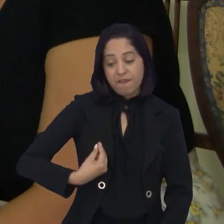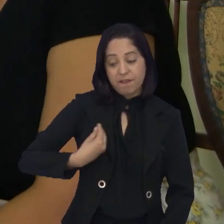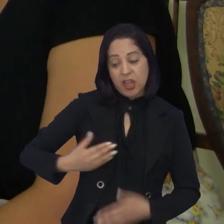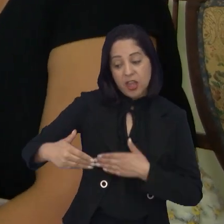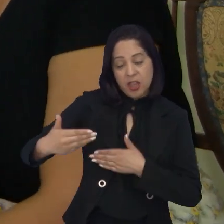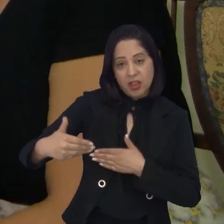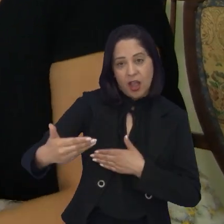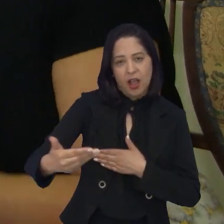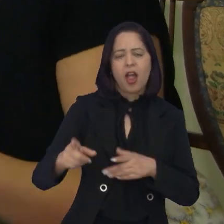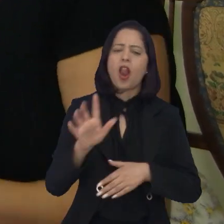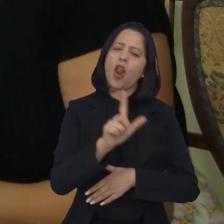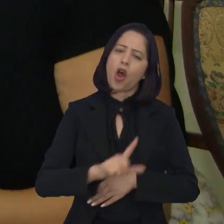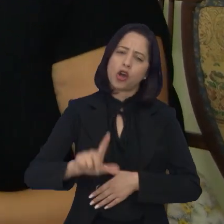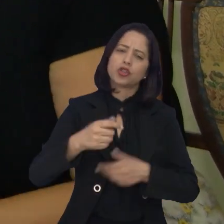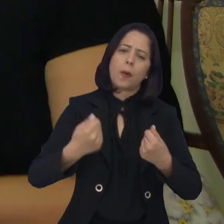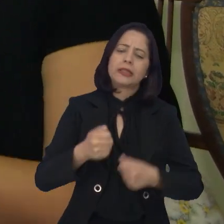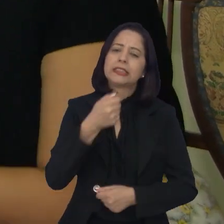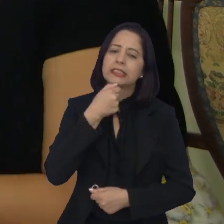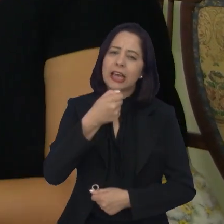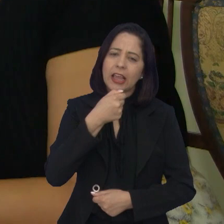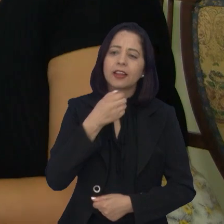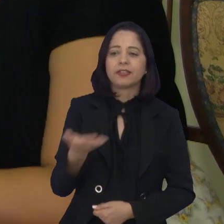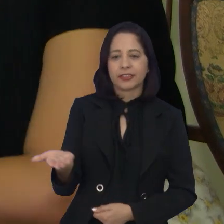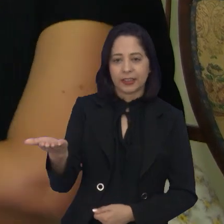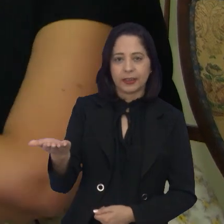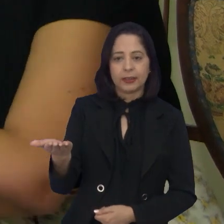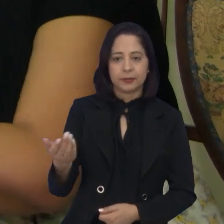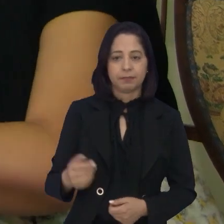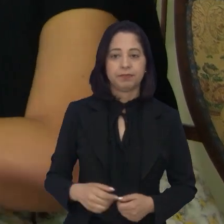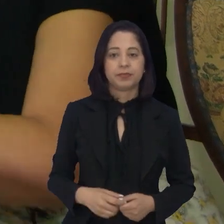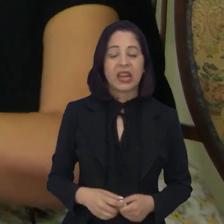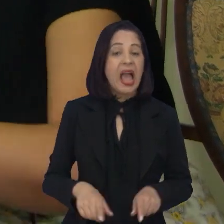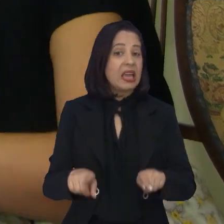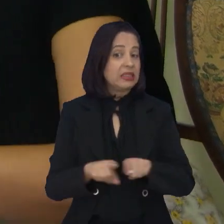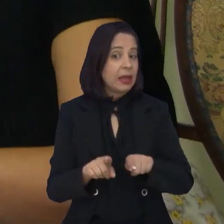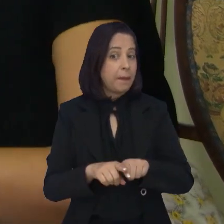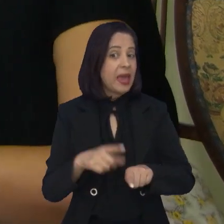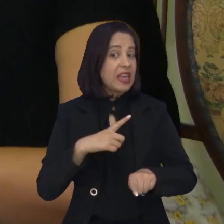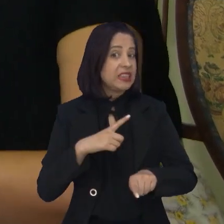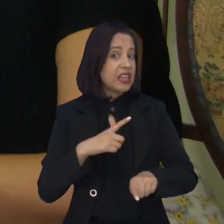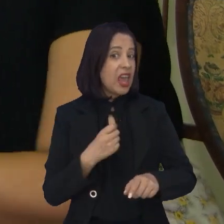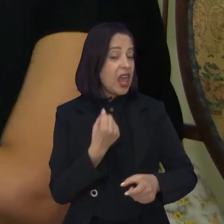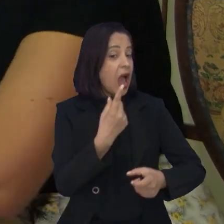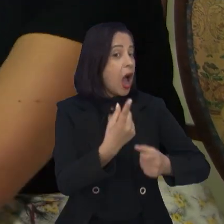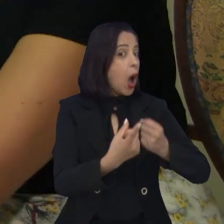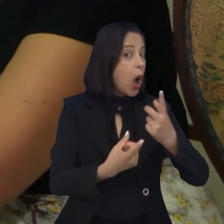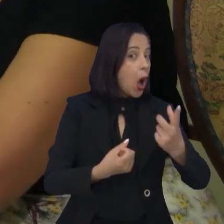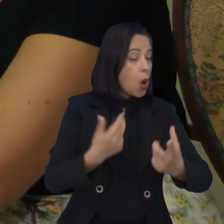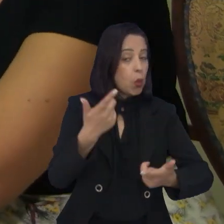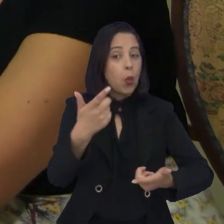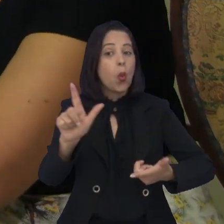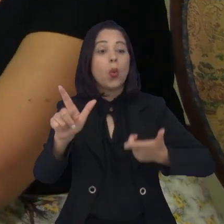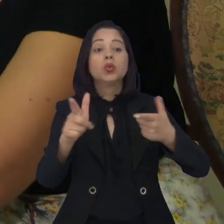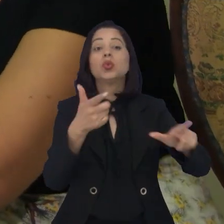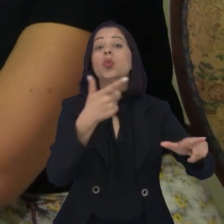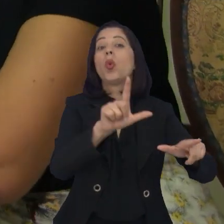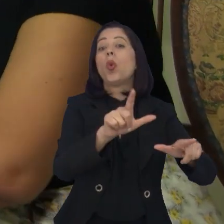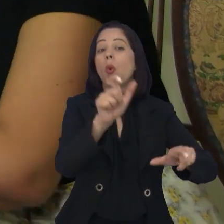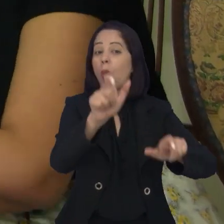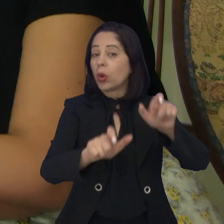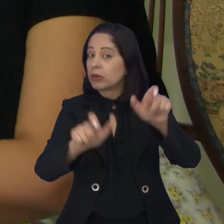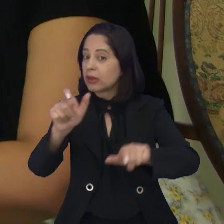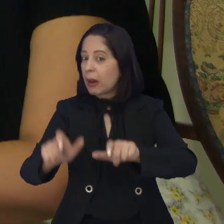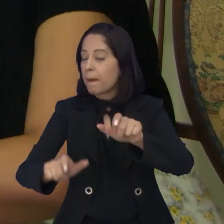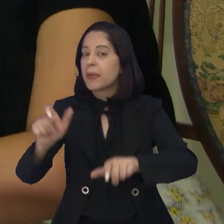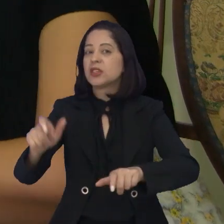como o Brigadeiro Piva, e vou falar que, além dele, tem alguns outros quase centenários, porque vocês ainda se encontram, né?